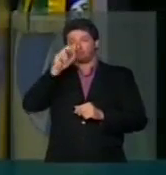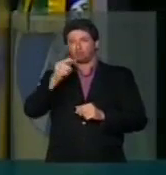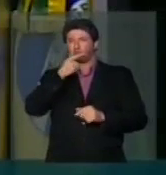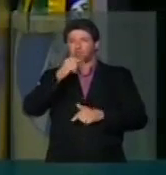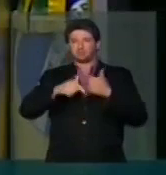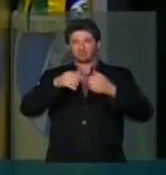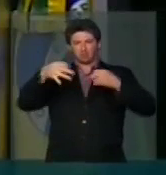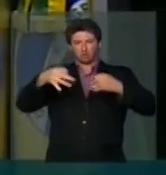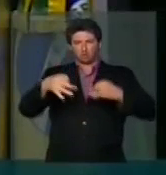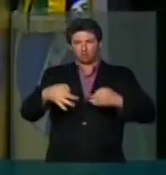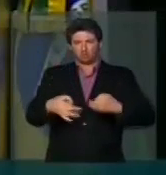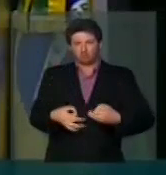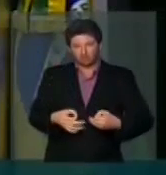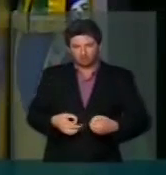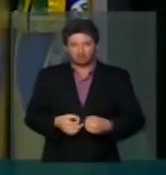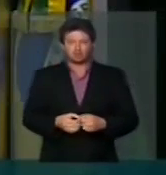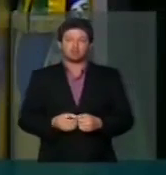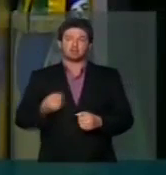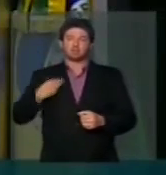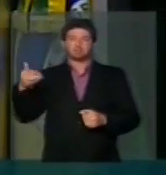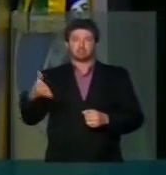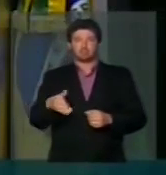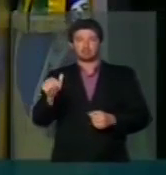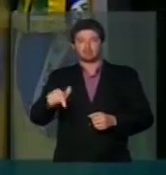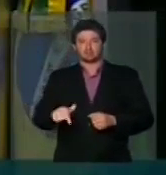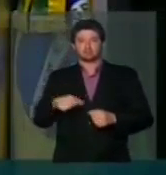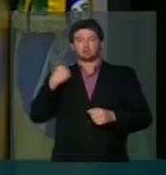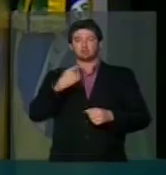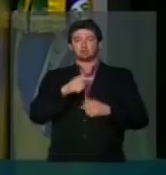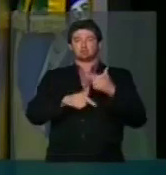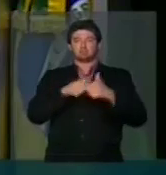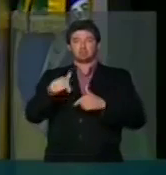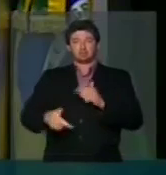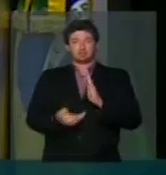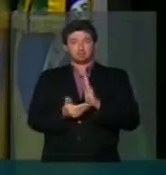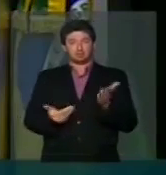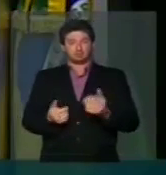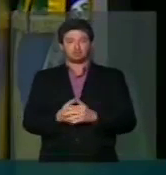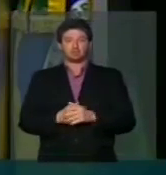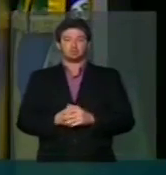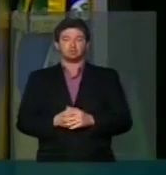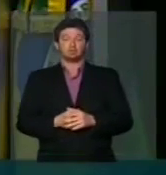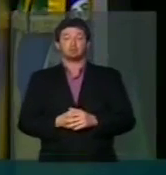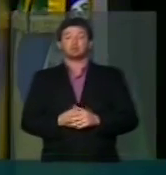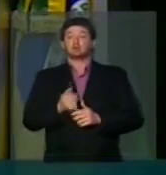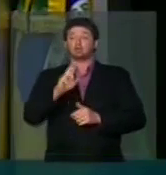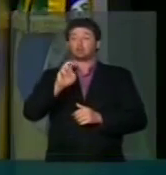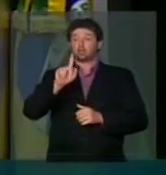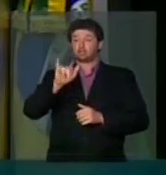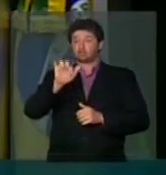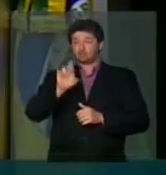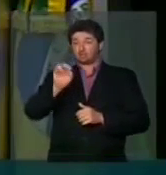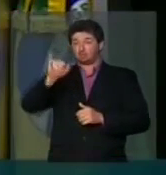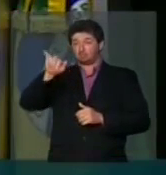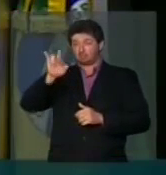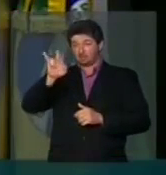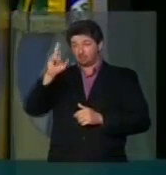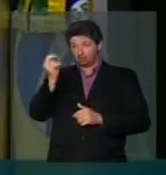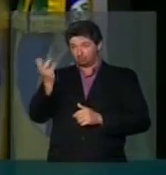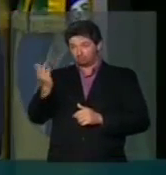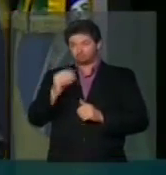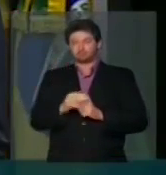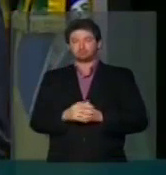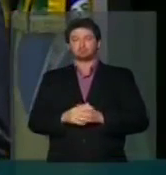trabalhador, correto, que compõe com muito brilhantismo a nossa bancada da Câmara. Deputado Rogério Marinho, agradeço a parte de Vossa Excelência. Deputado